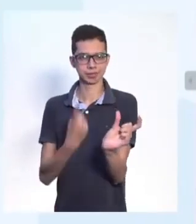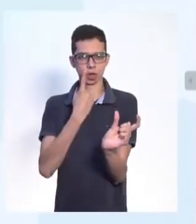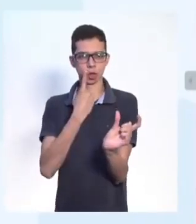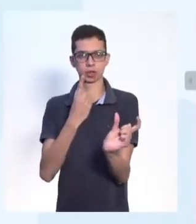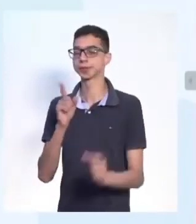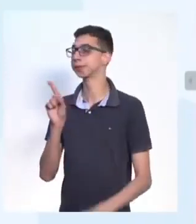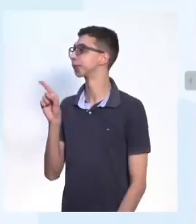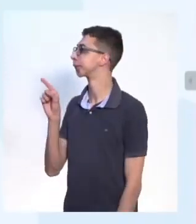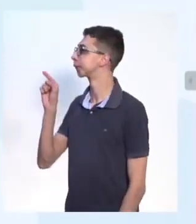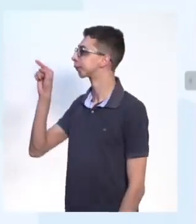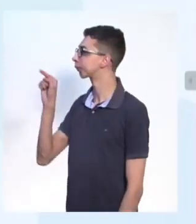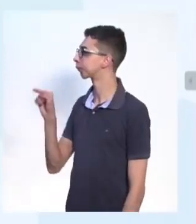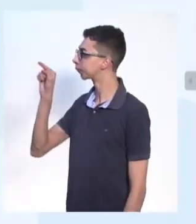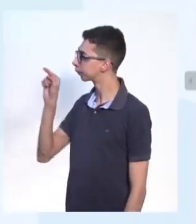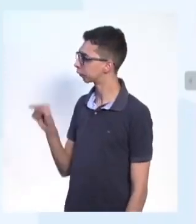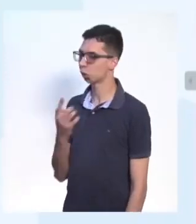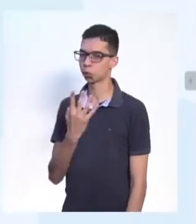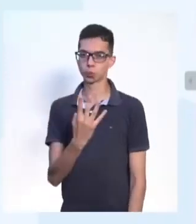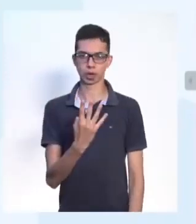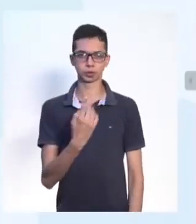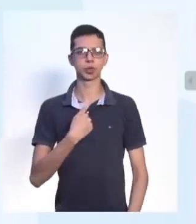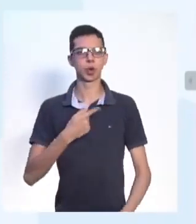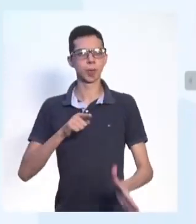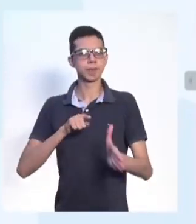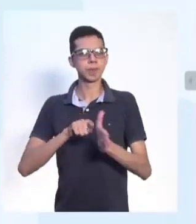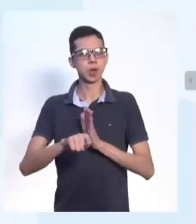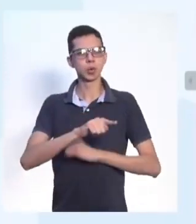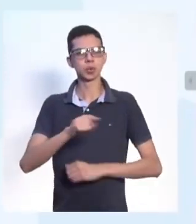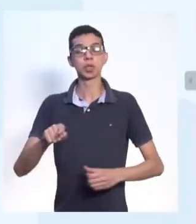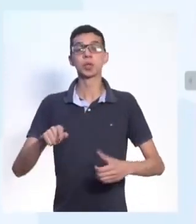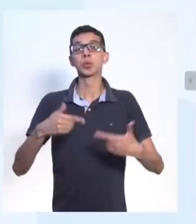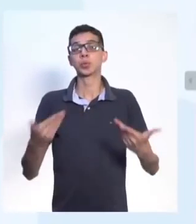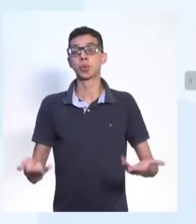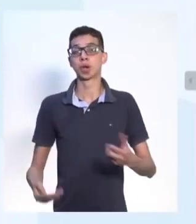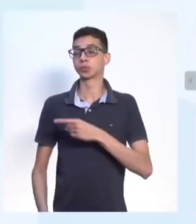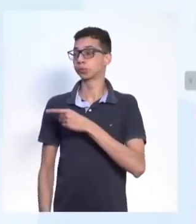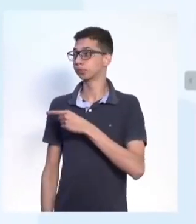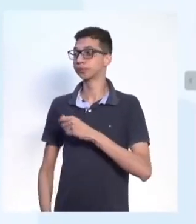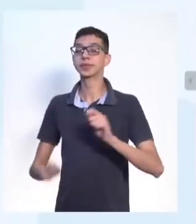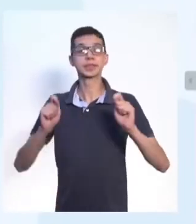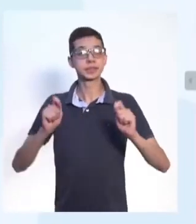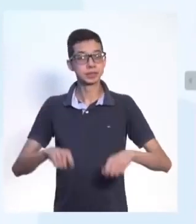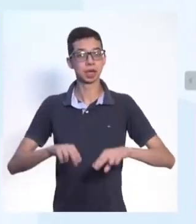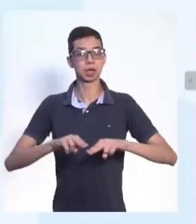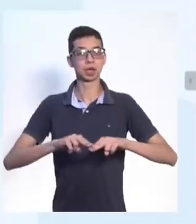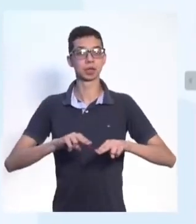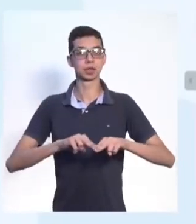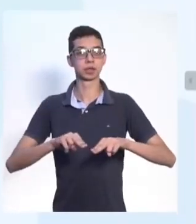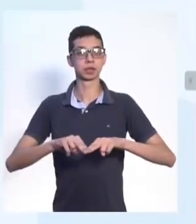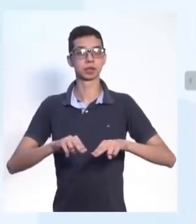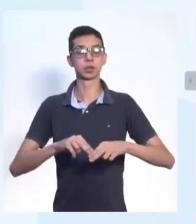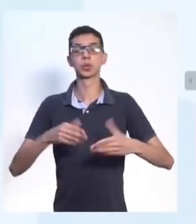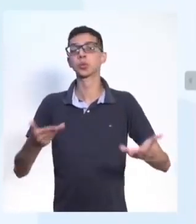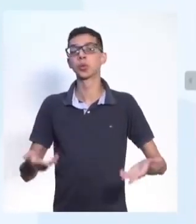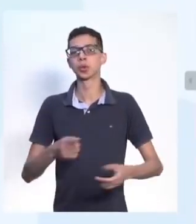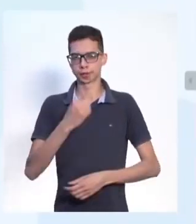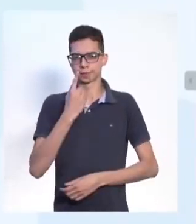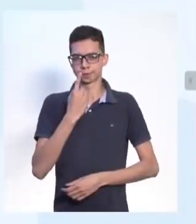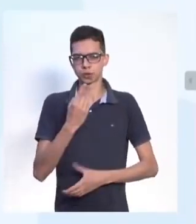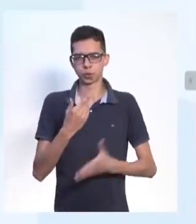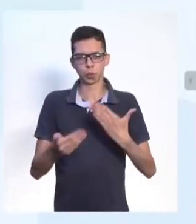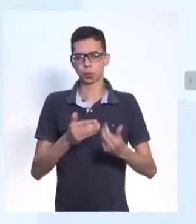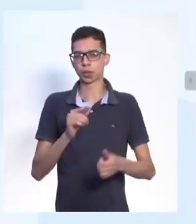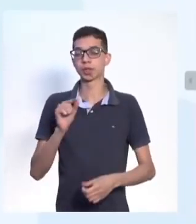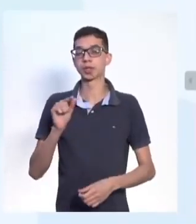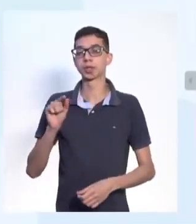minha pergunta é, qual dessas peças aí eu poderia encaixar? Qualquer um dos lados aí vocês podem ver, qualquer um dos